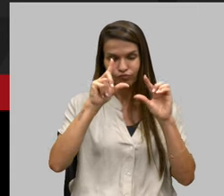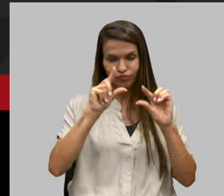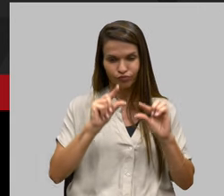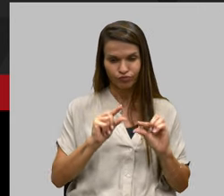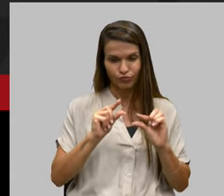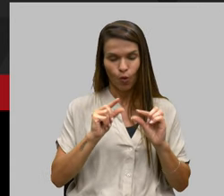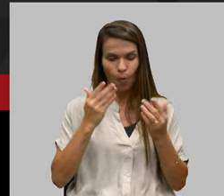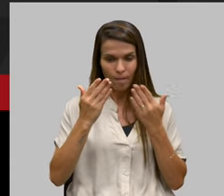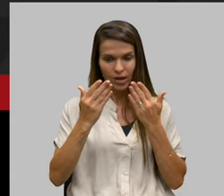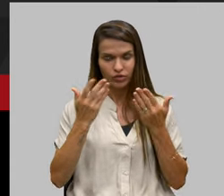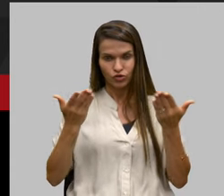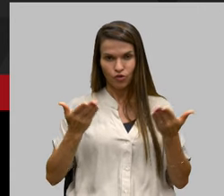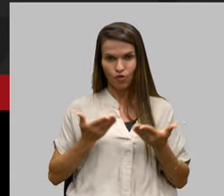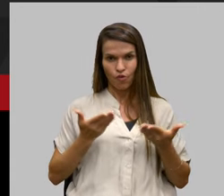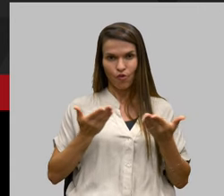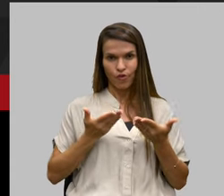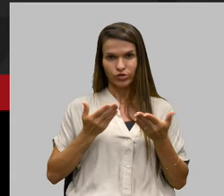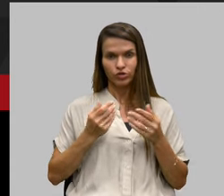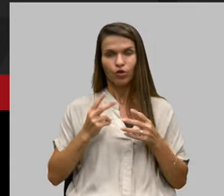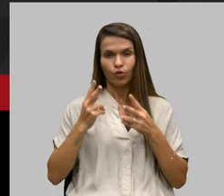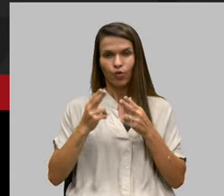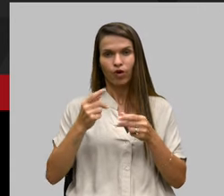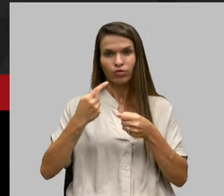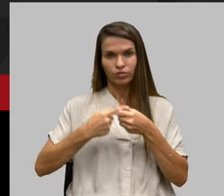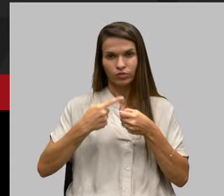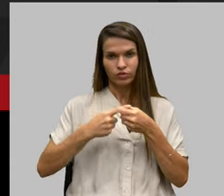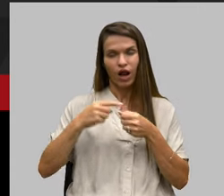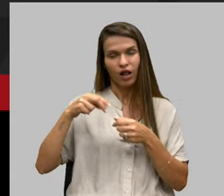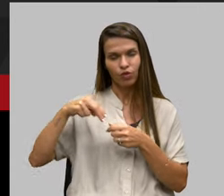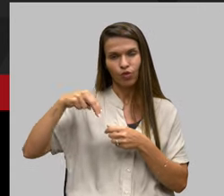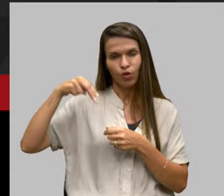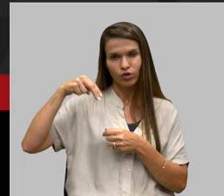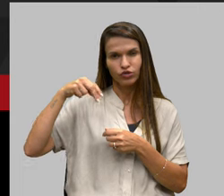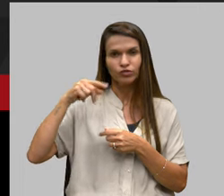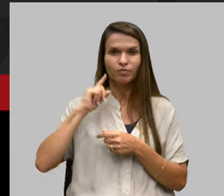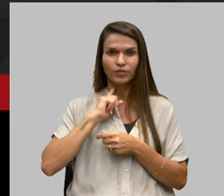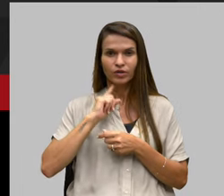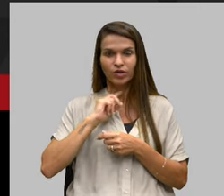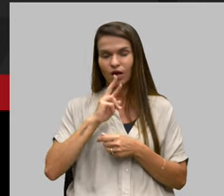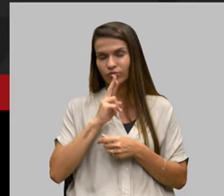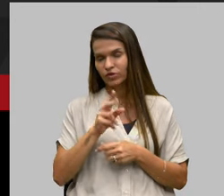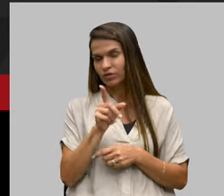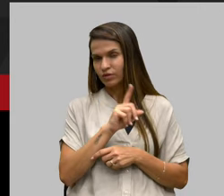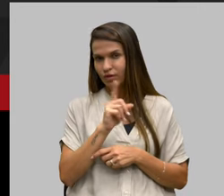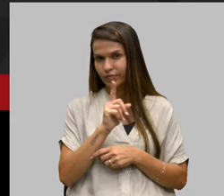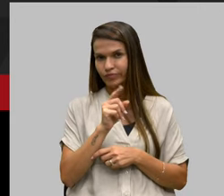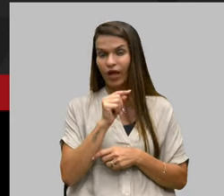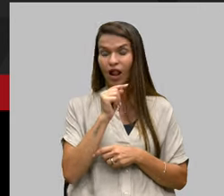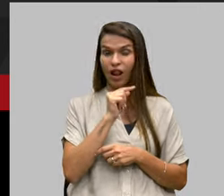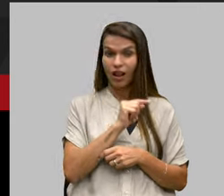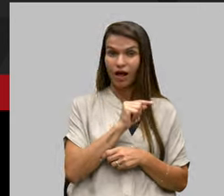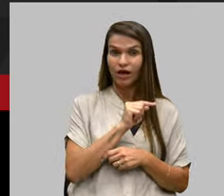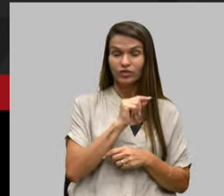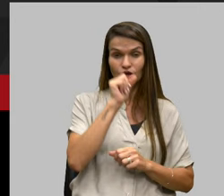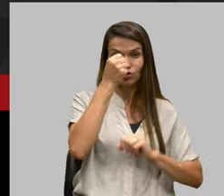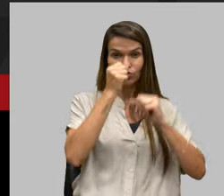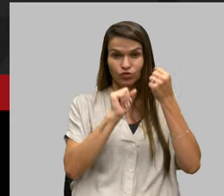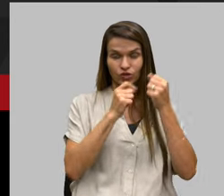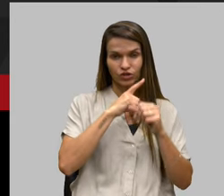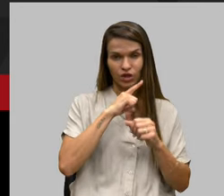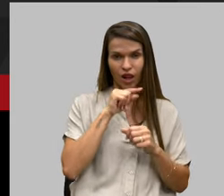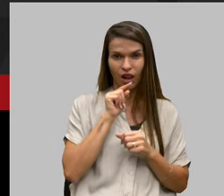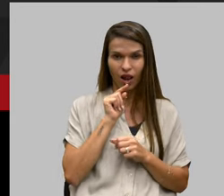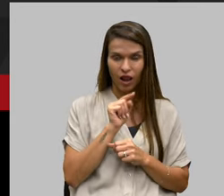hoje porque se for como aquele município que Eu mencionei do norte de Minas a resposta seria não no caso deles em função das Indústrias que estavam lá eles